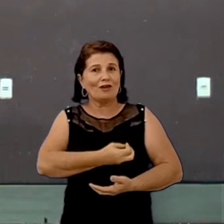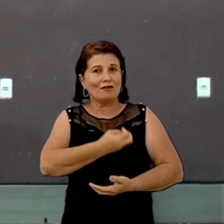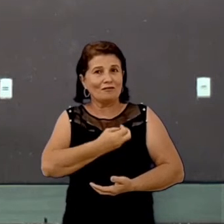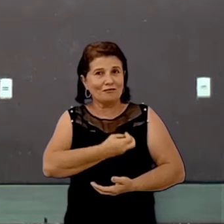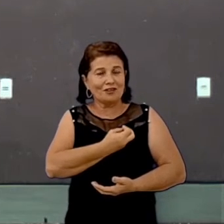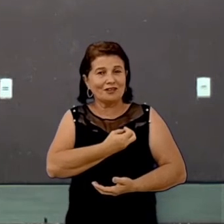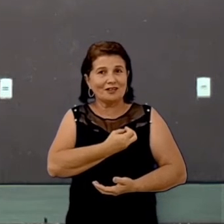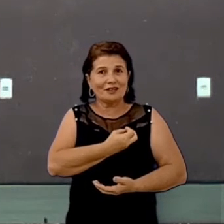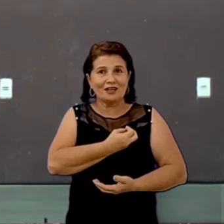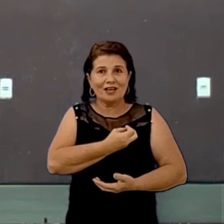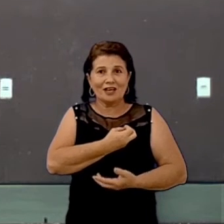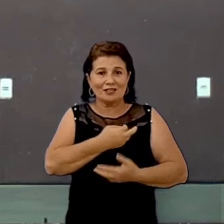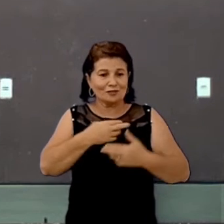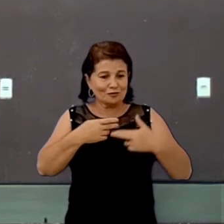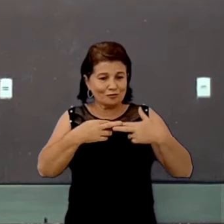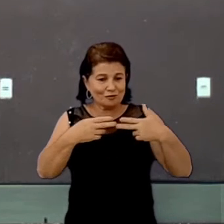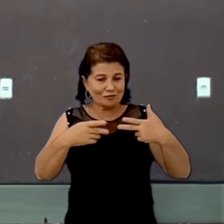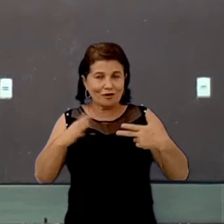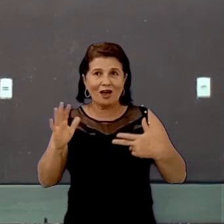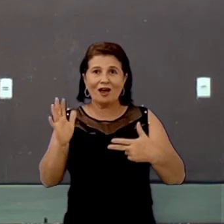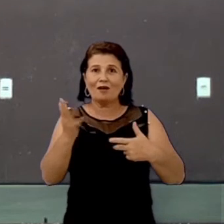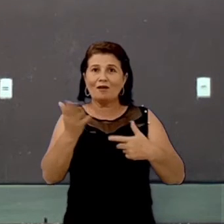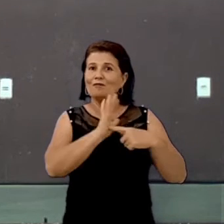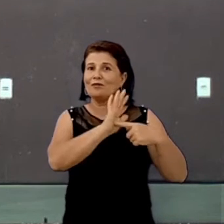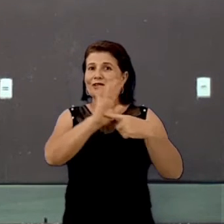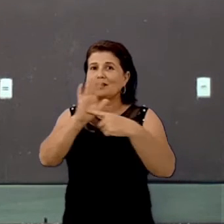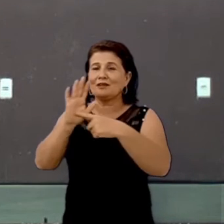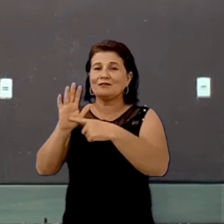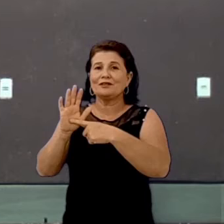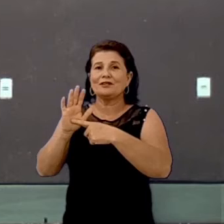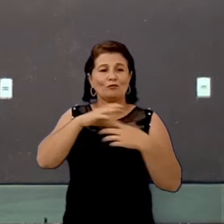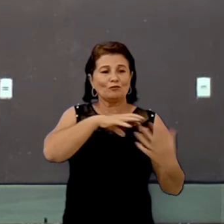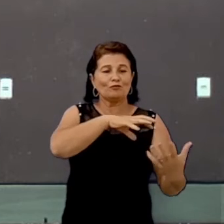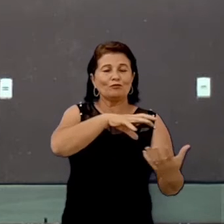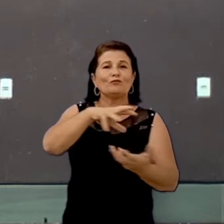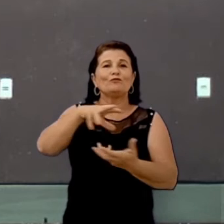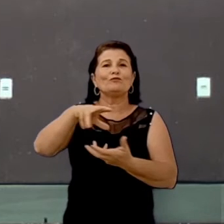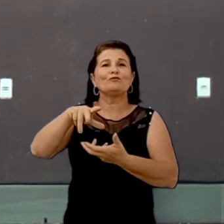fonte desses frutos que agora se expressam no meio da comunidade.